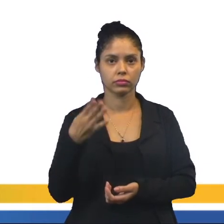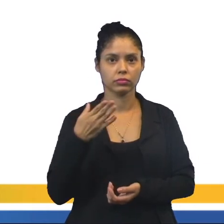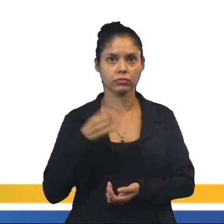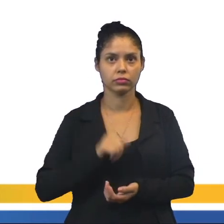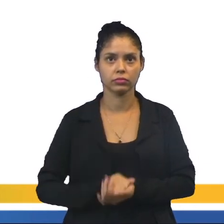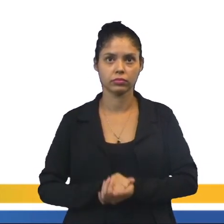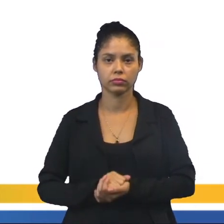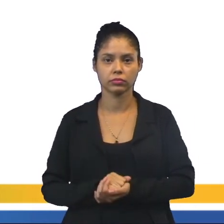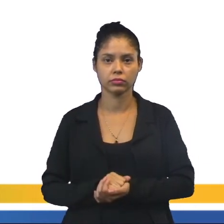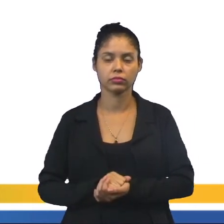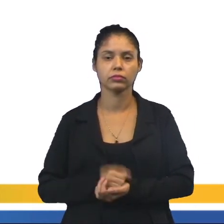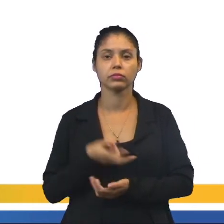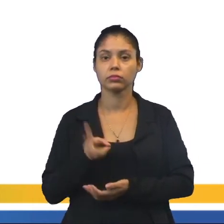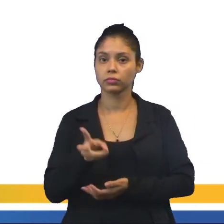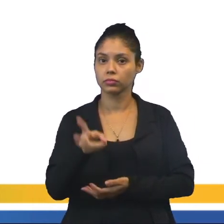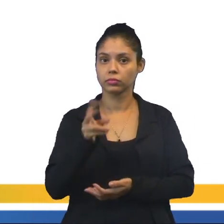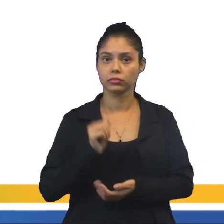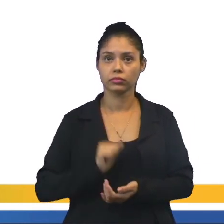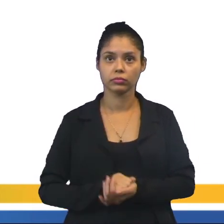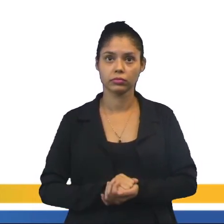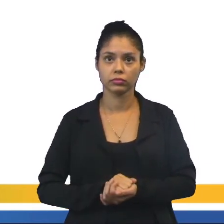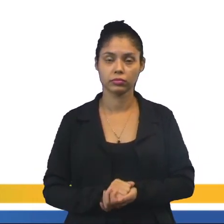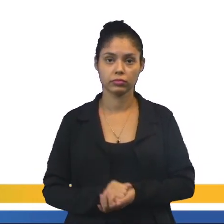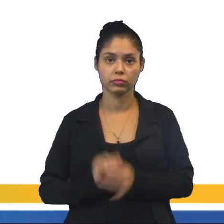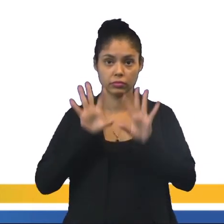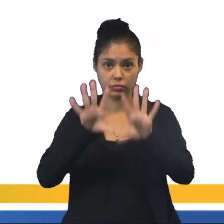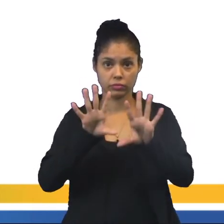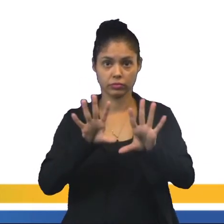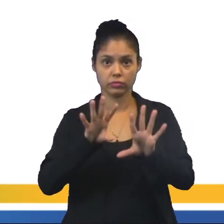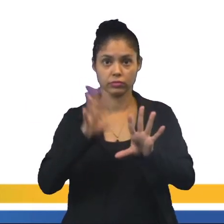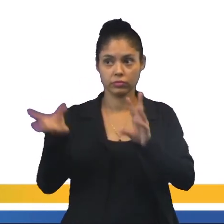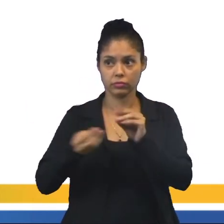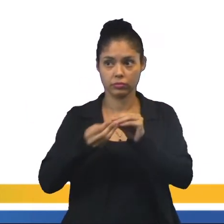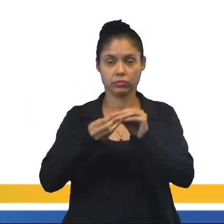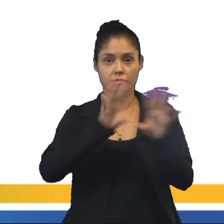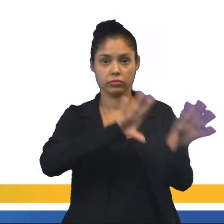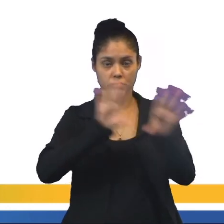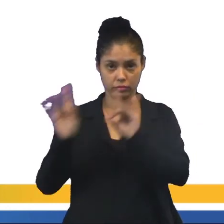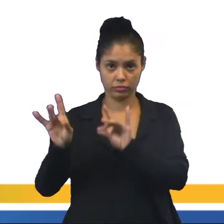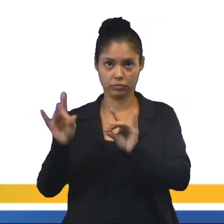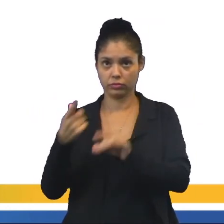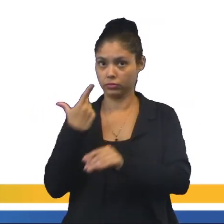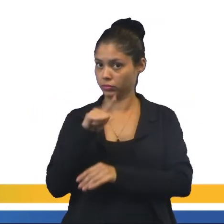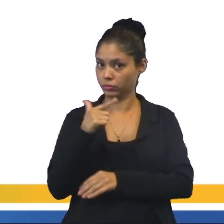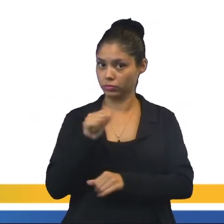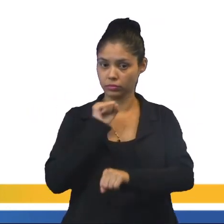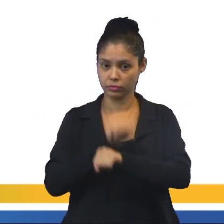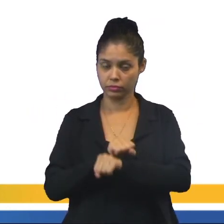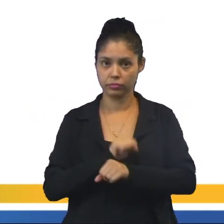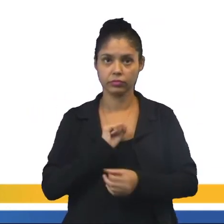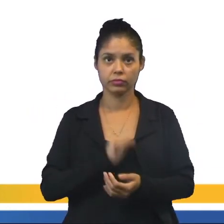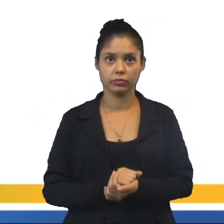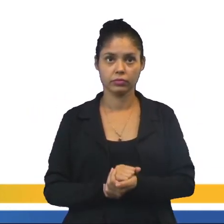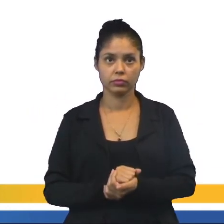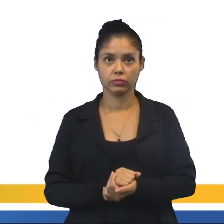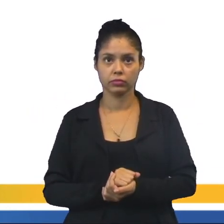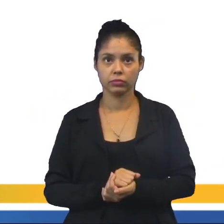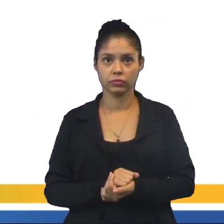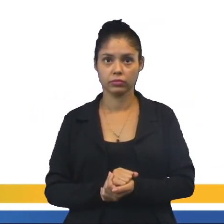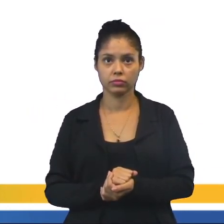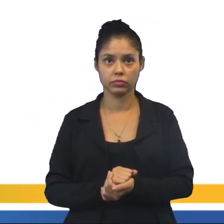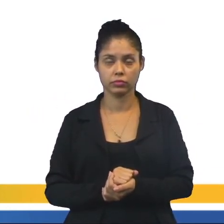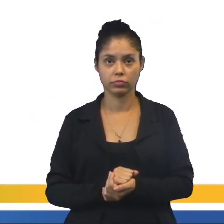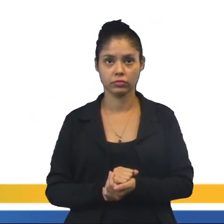papapapa papapapa Então me falou que eu levei direto ali não tem pausa agora no